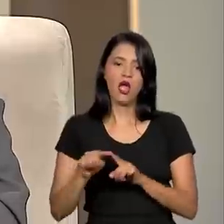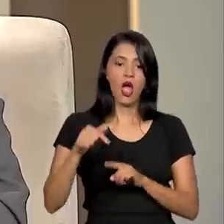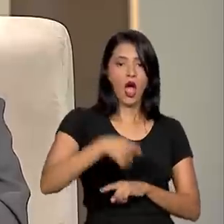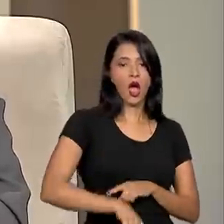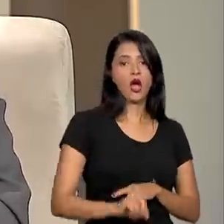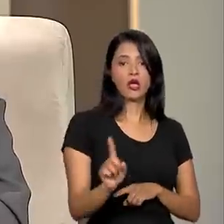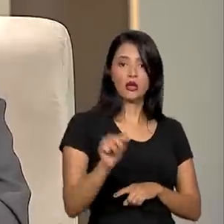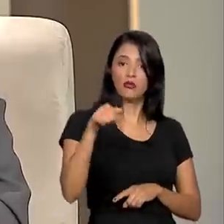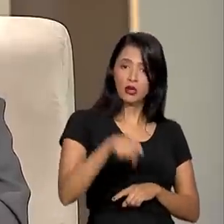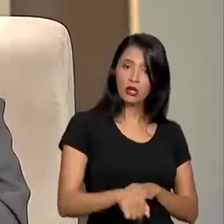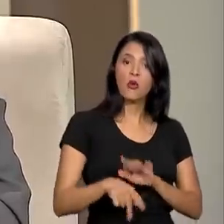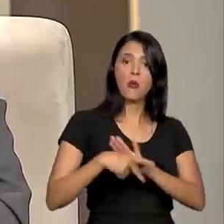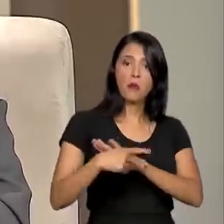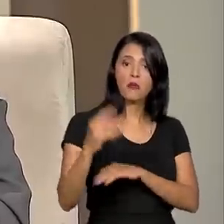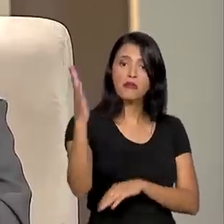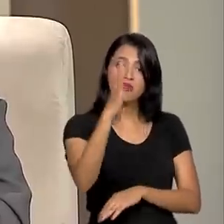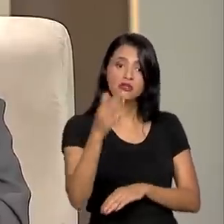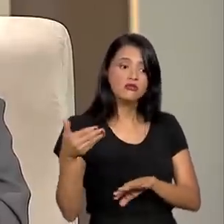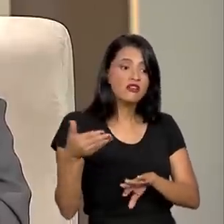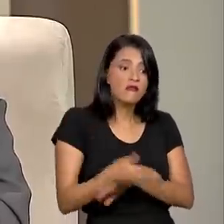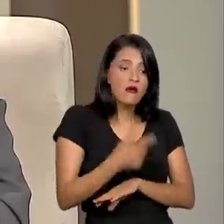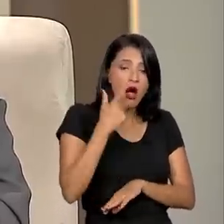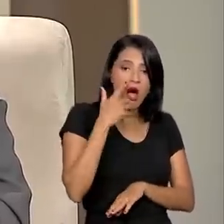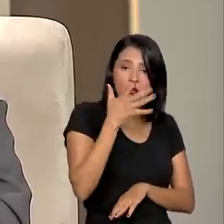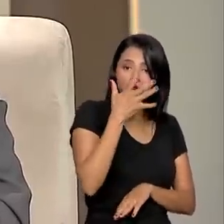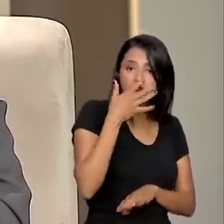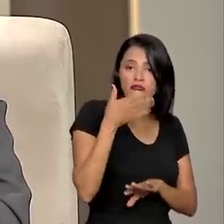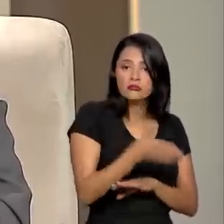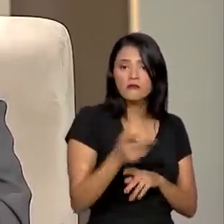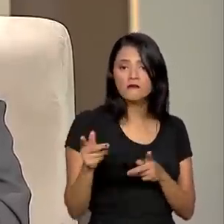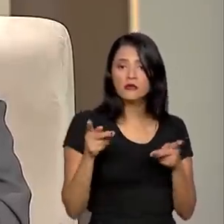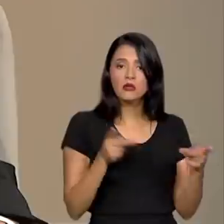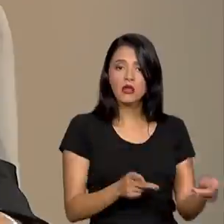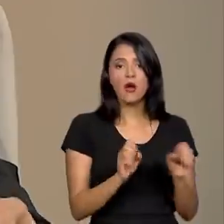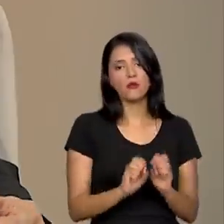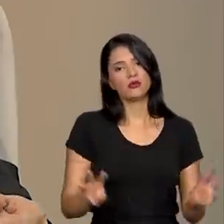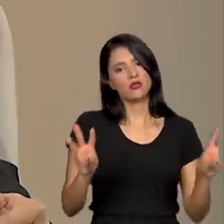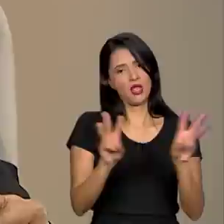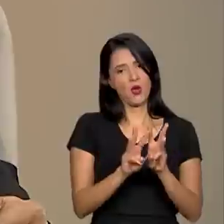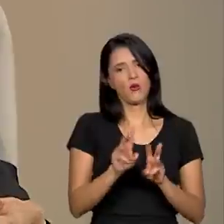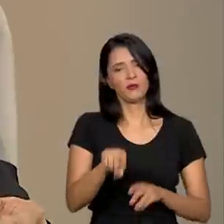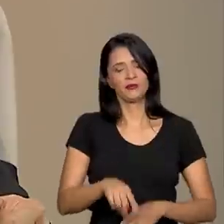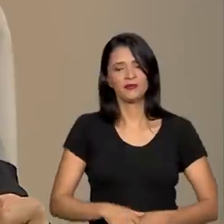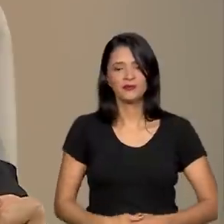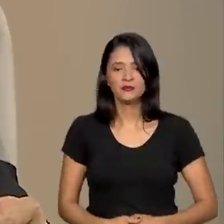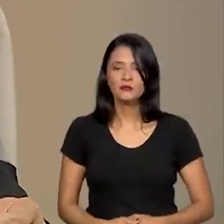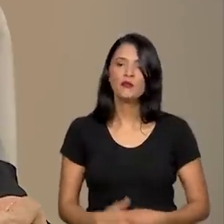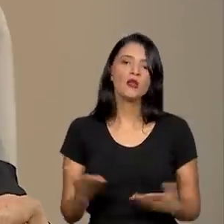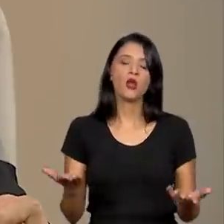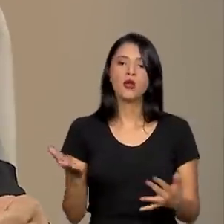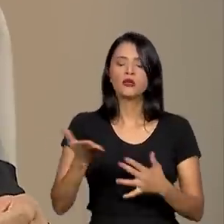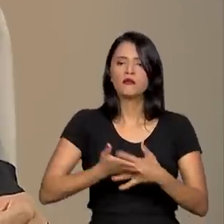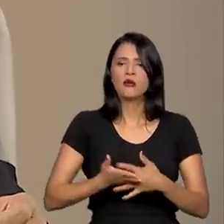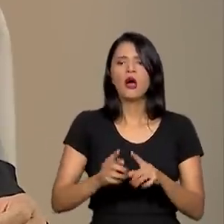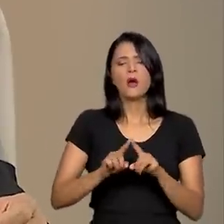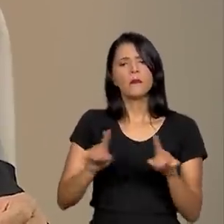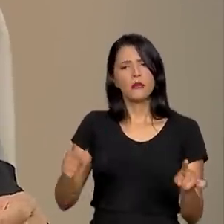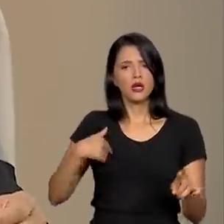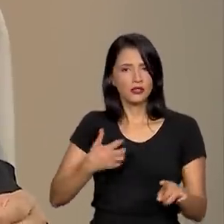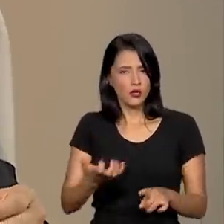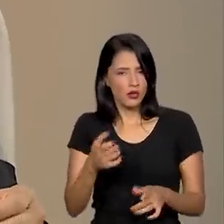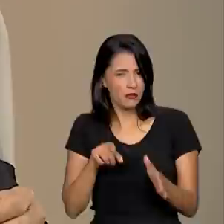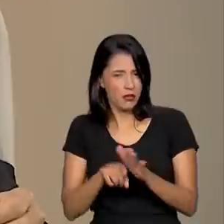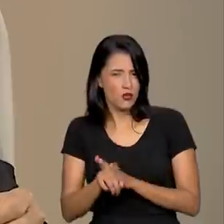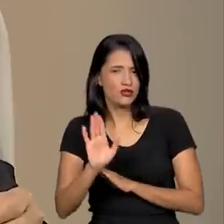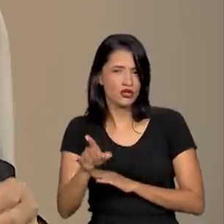população que consome isso, que é ávida por isso. E é um grande privilégio. A gente está indo para um intervalo, presidente, mas eu queria deixar já